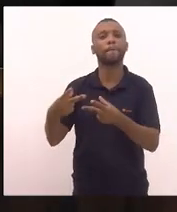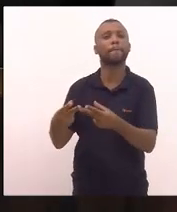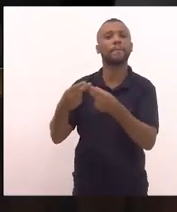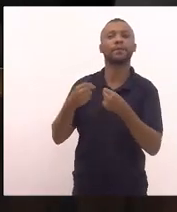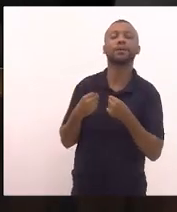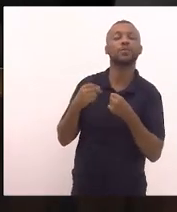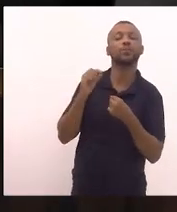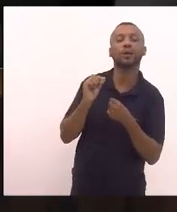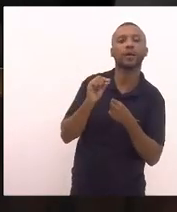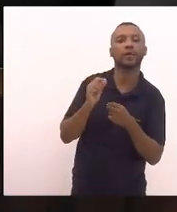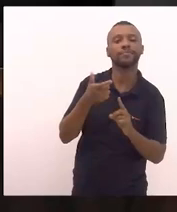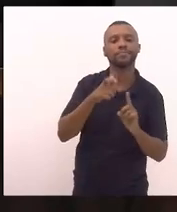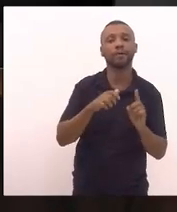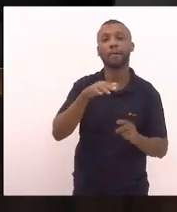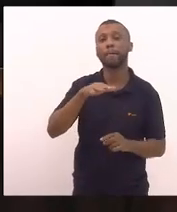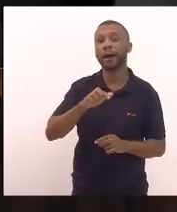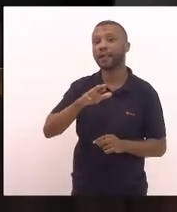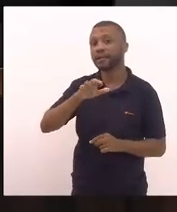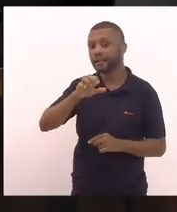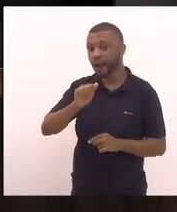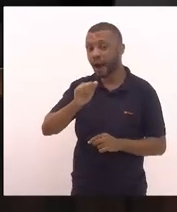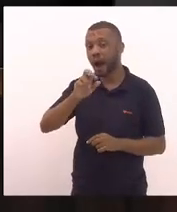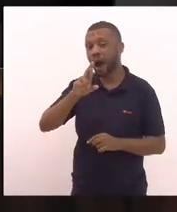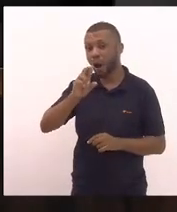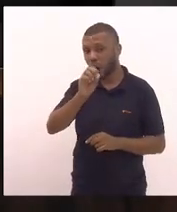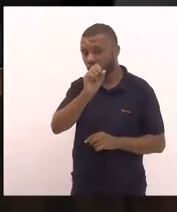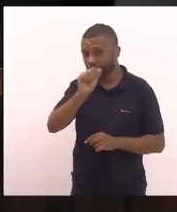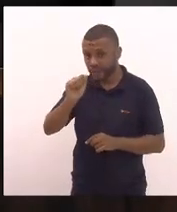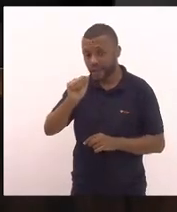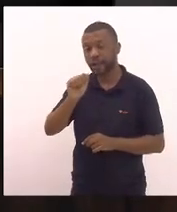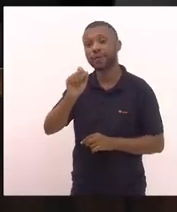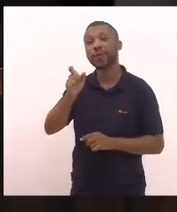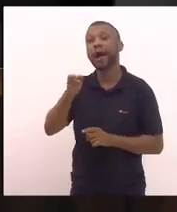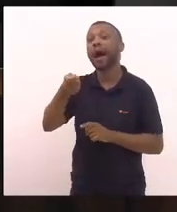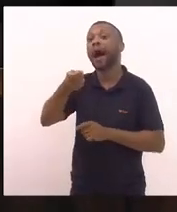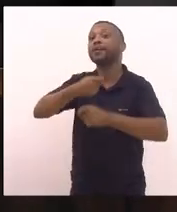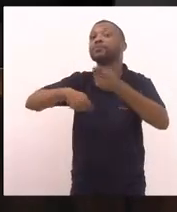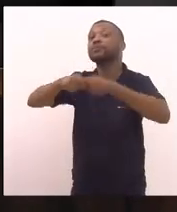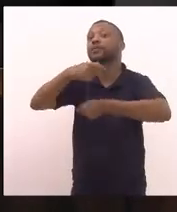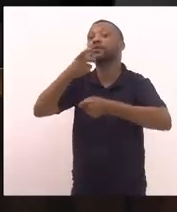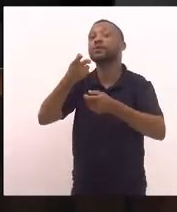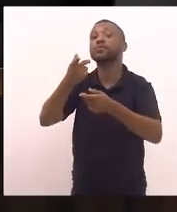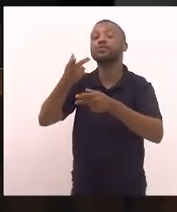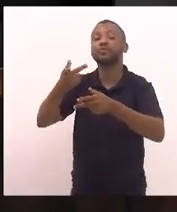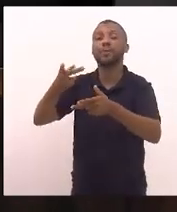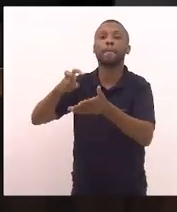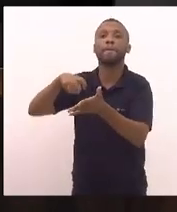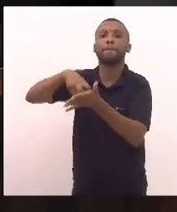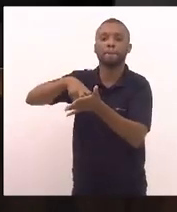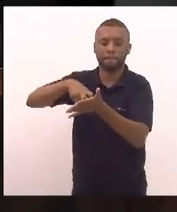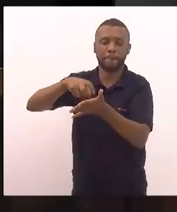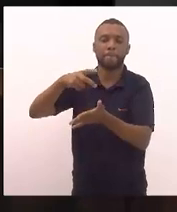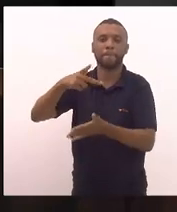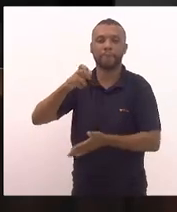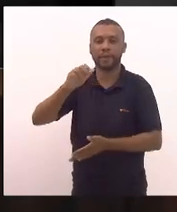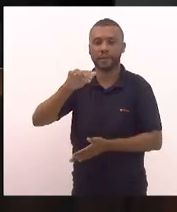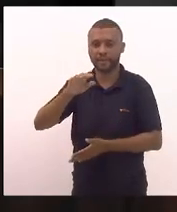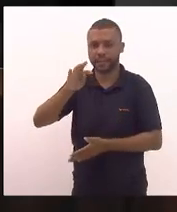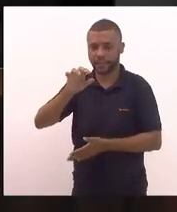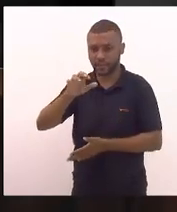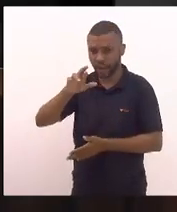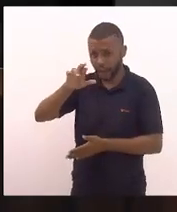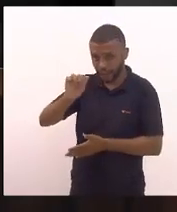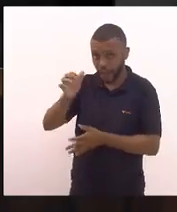a Maria Rosa como secretária de Ação Penitenciária. Então, recebemos dois prêmios, a Justiça